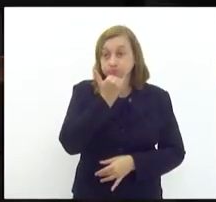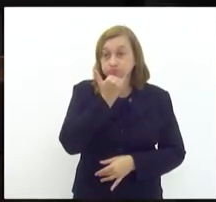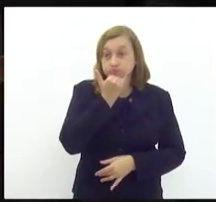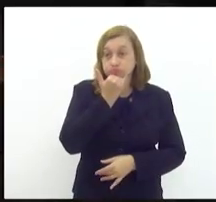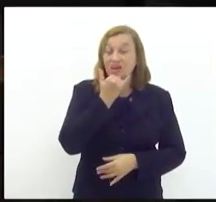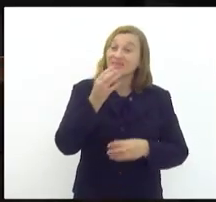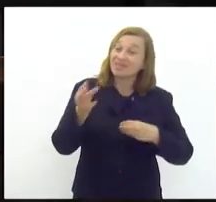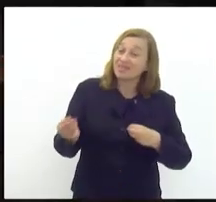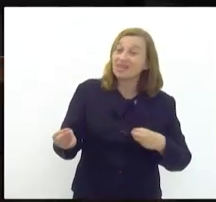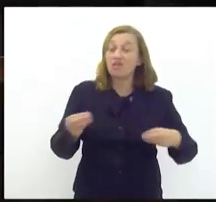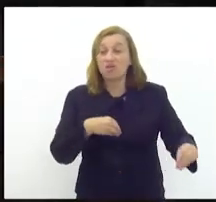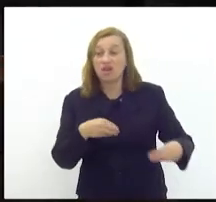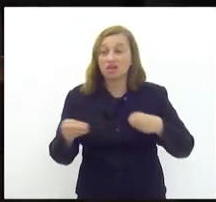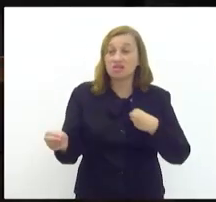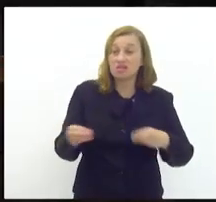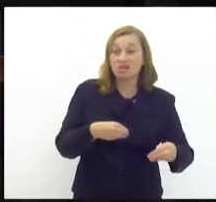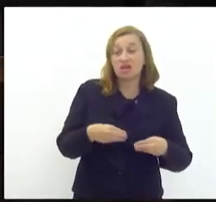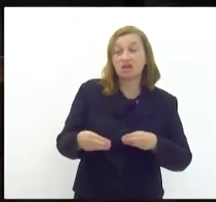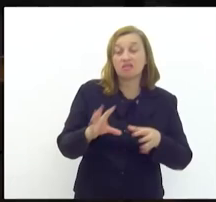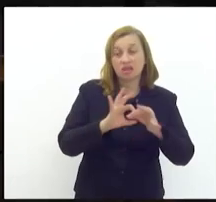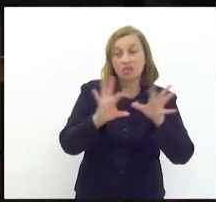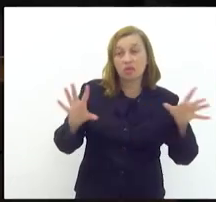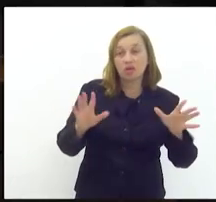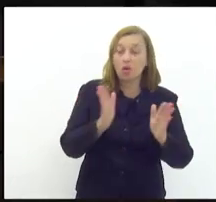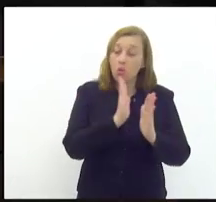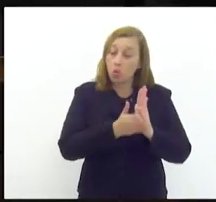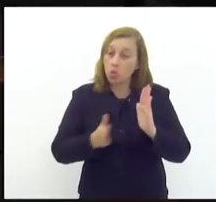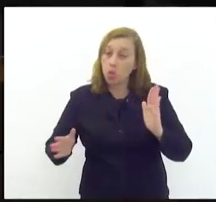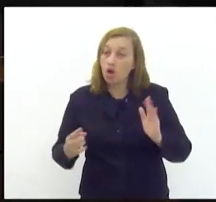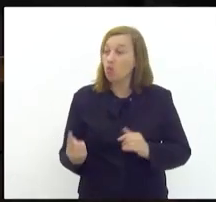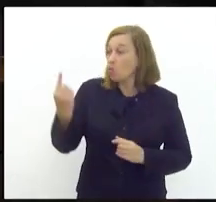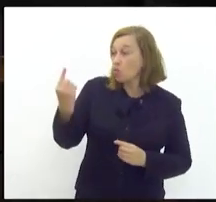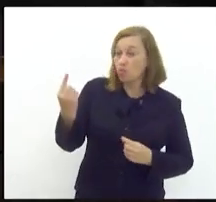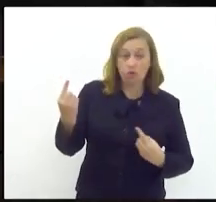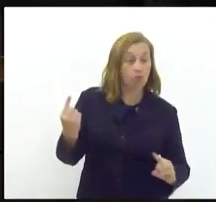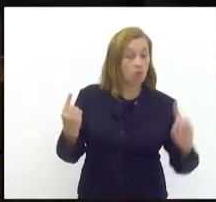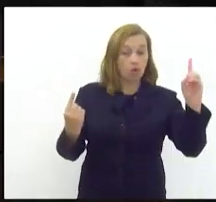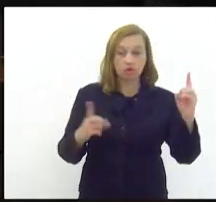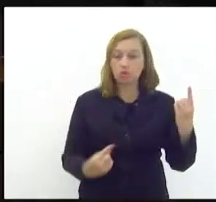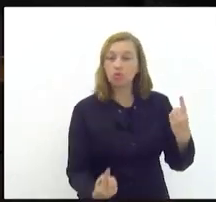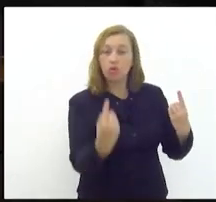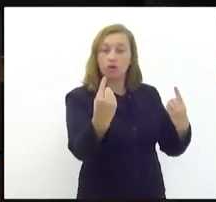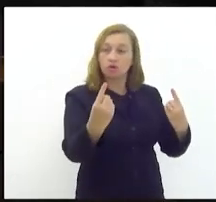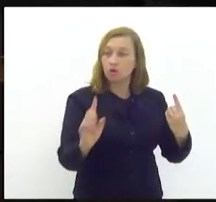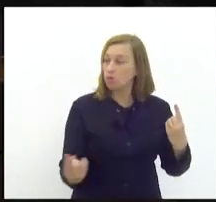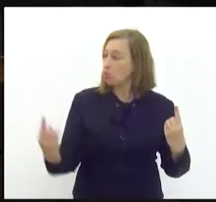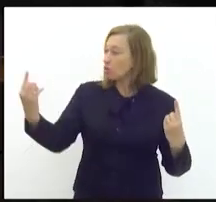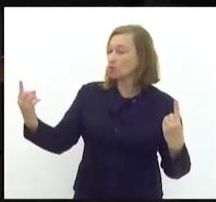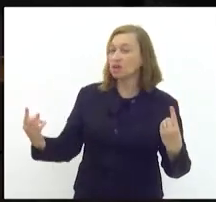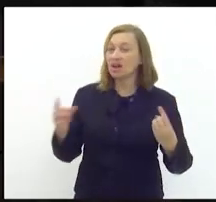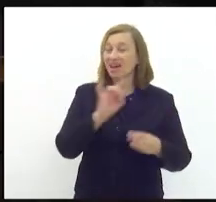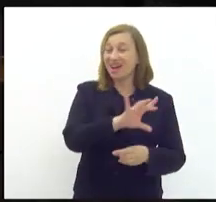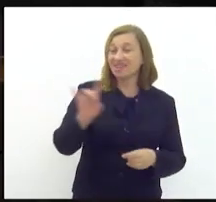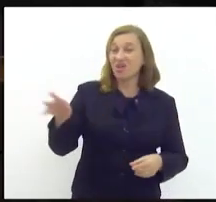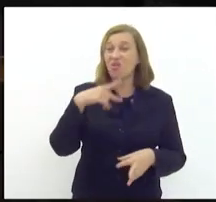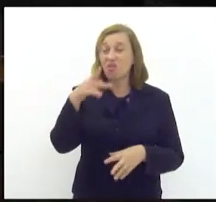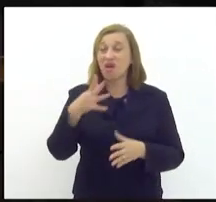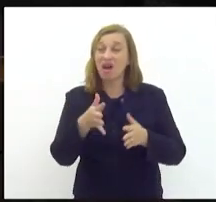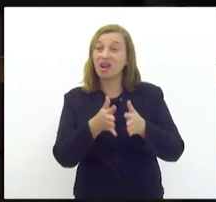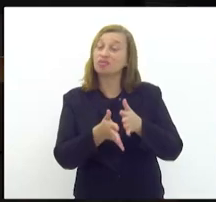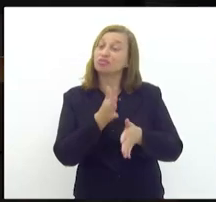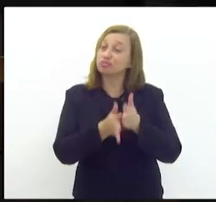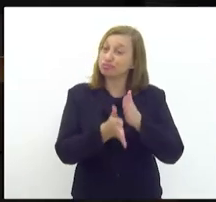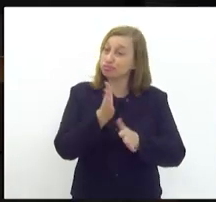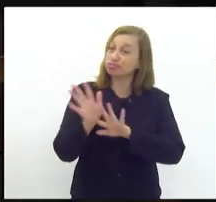ser flexível democrático aí concede a questão de ordem e se um fala e o outro lado também que é citado não é